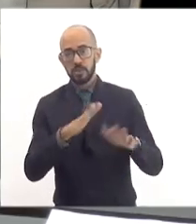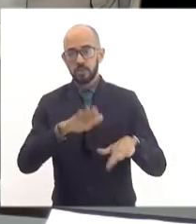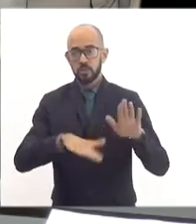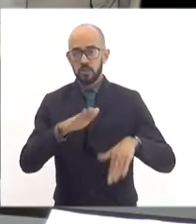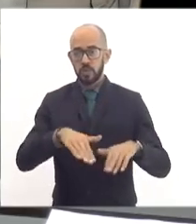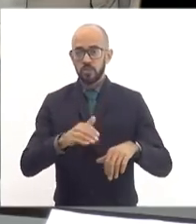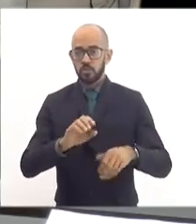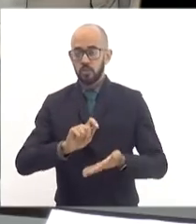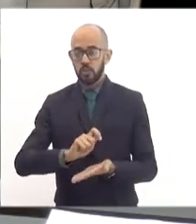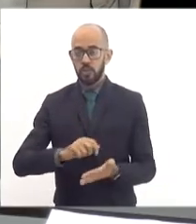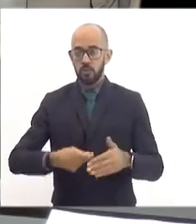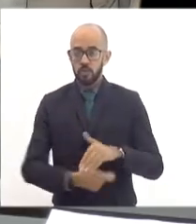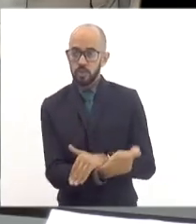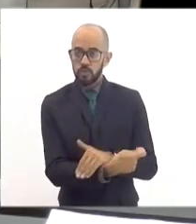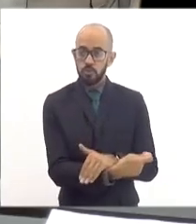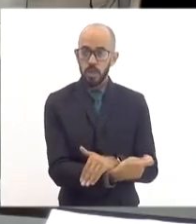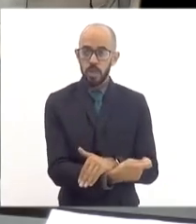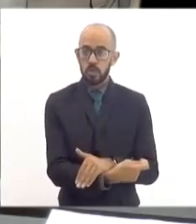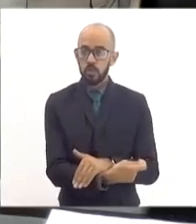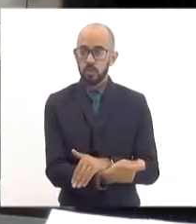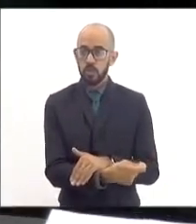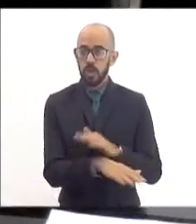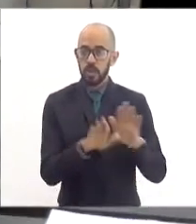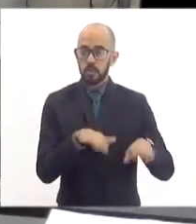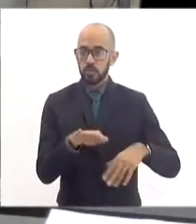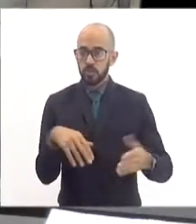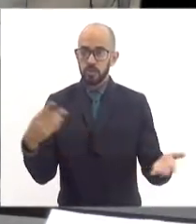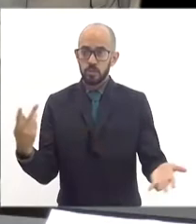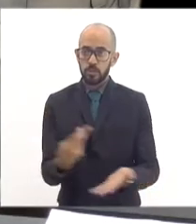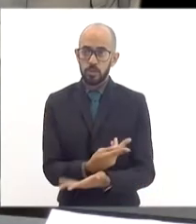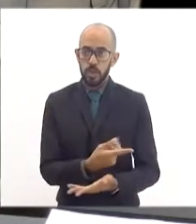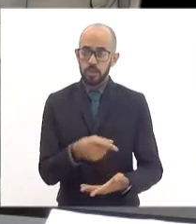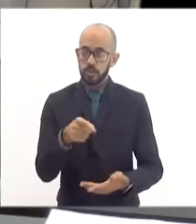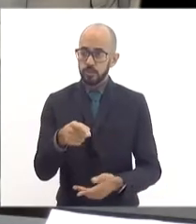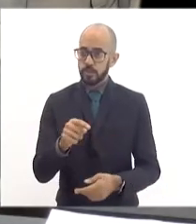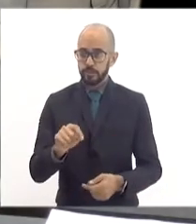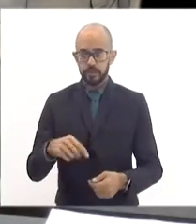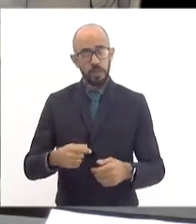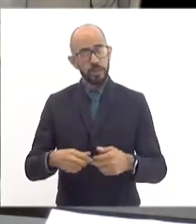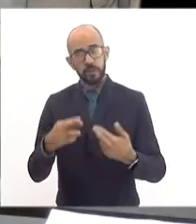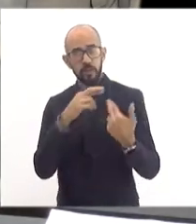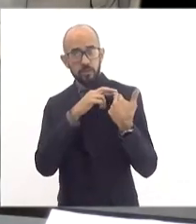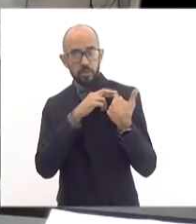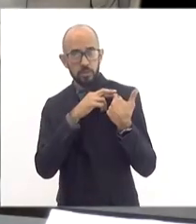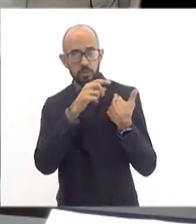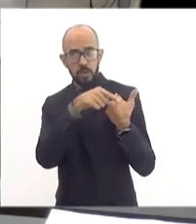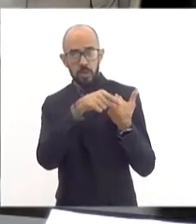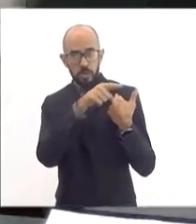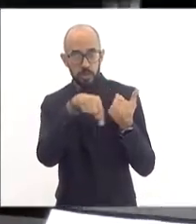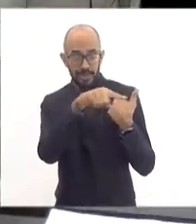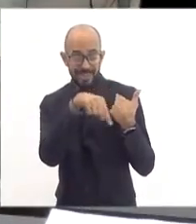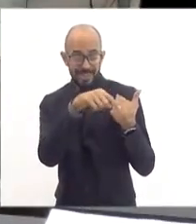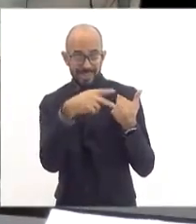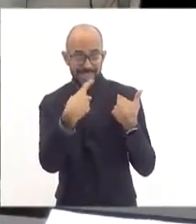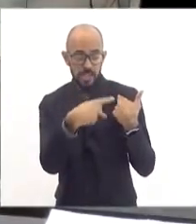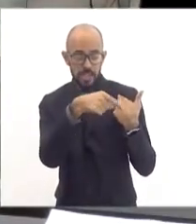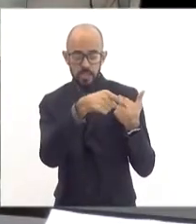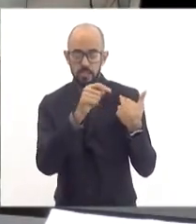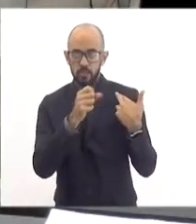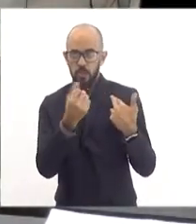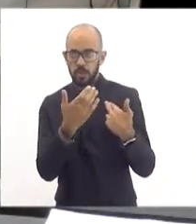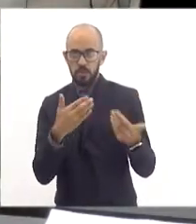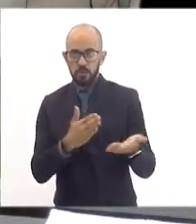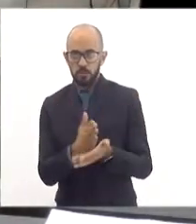investimento, e quem está fazendo o investimento, que seria o Conselho Gestor, teria a responsabilidade à medida que aprova